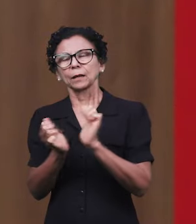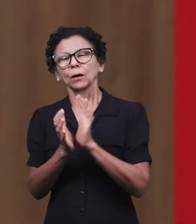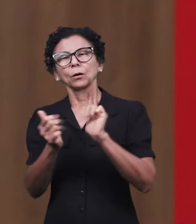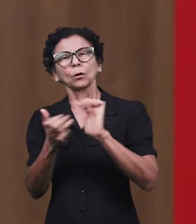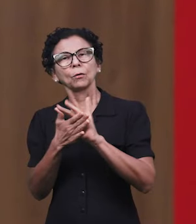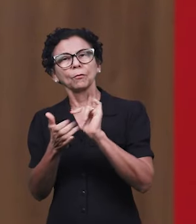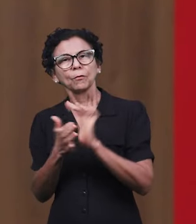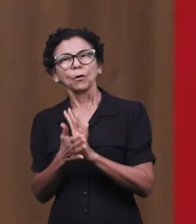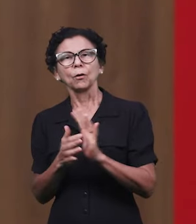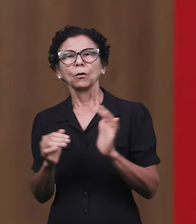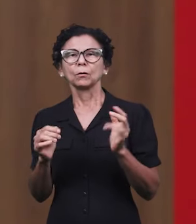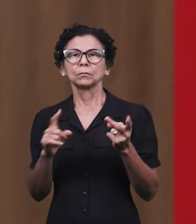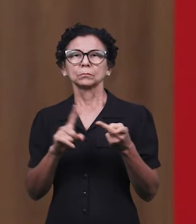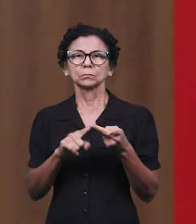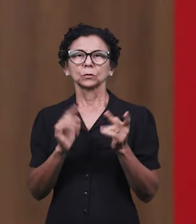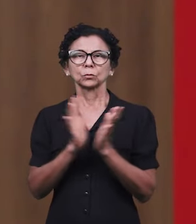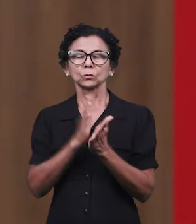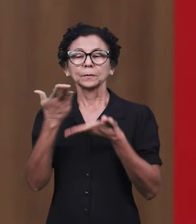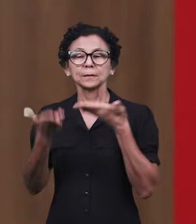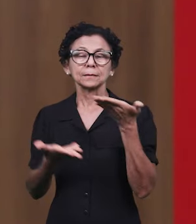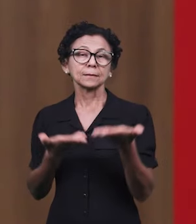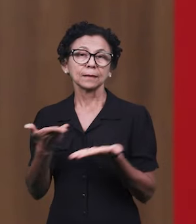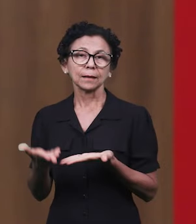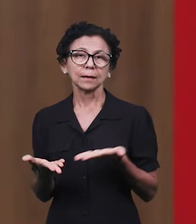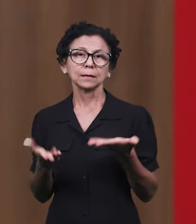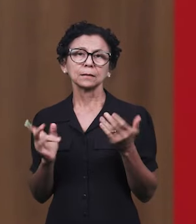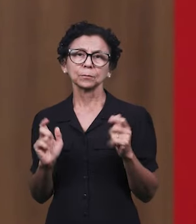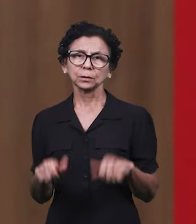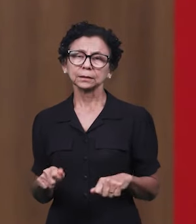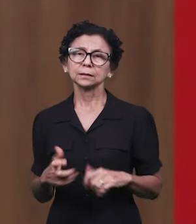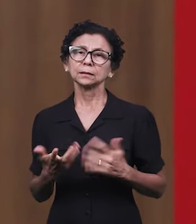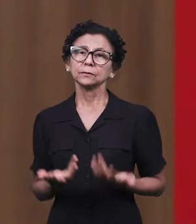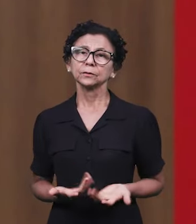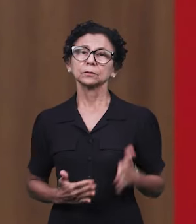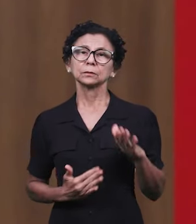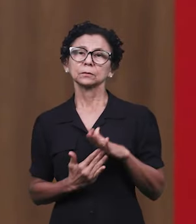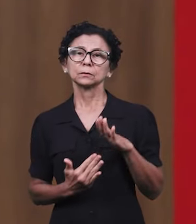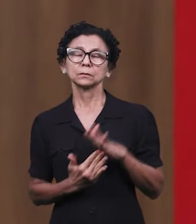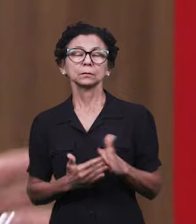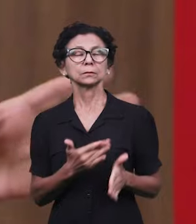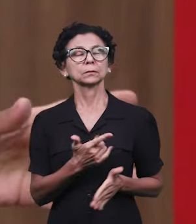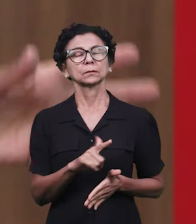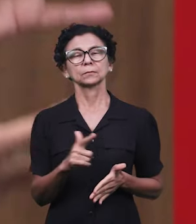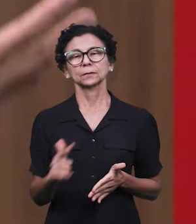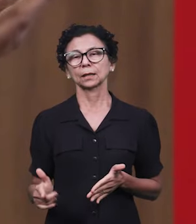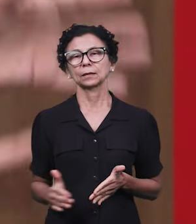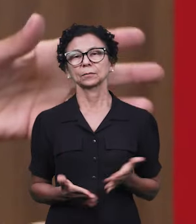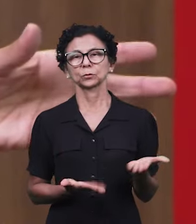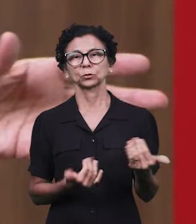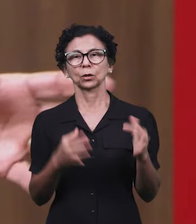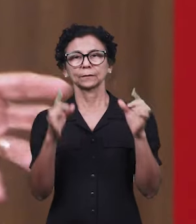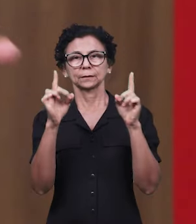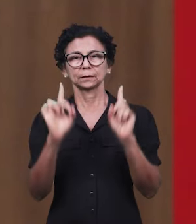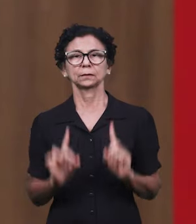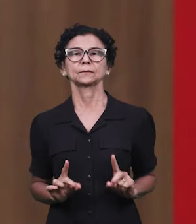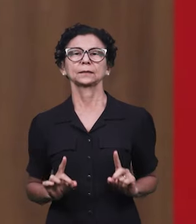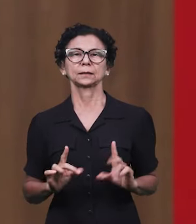assistência, não é? Então, assim, não há um limite para esse jovem nosso que nós estamos